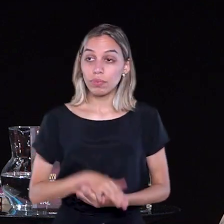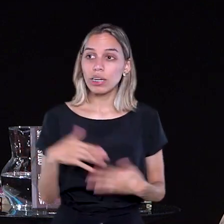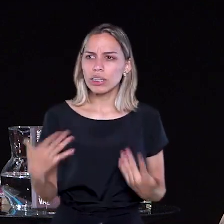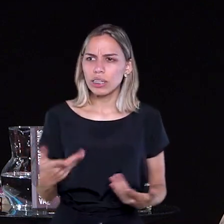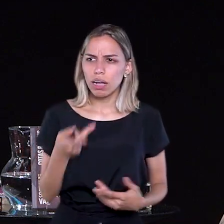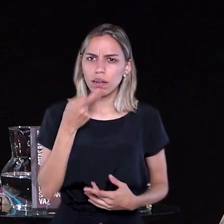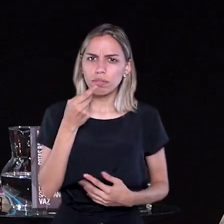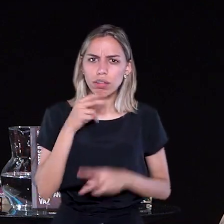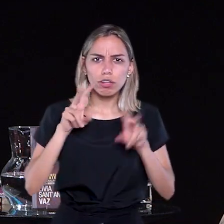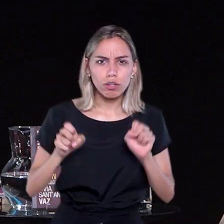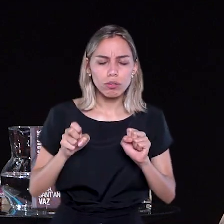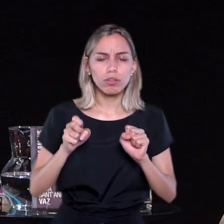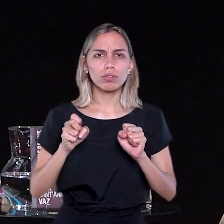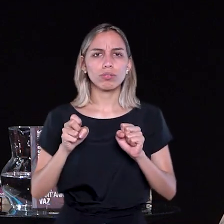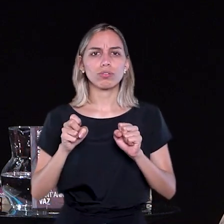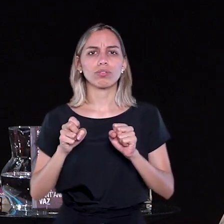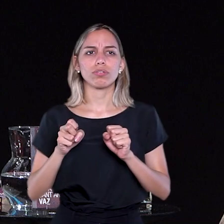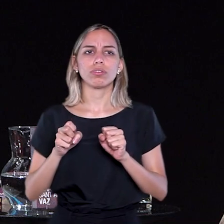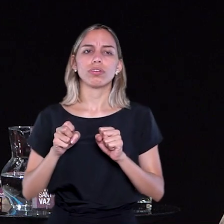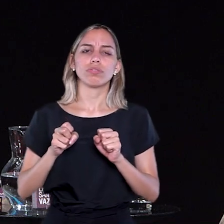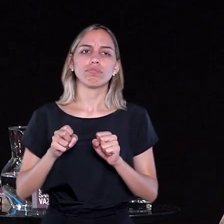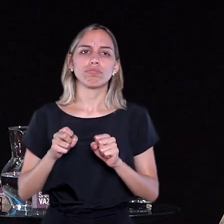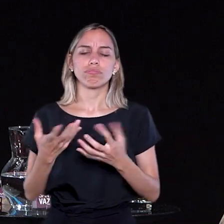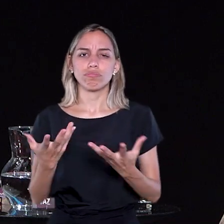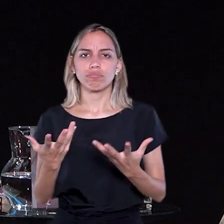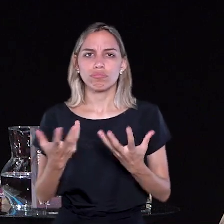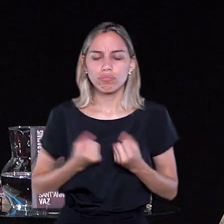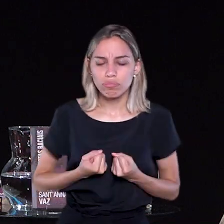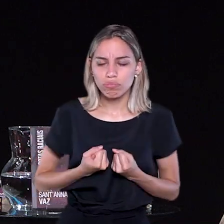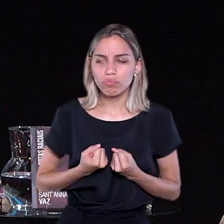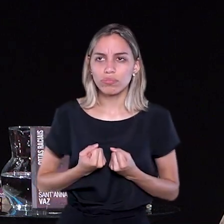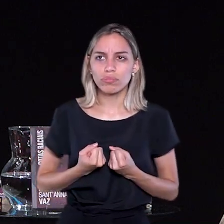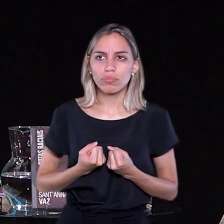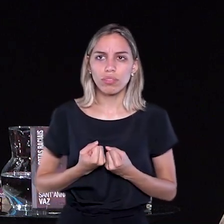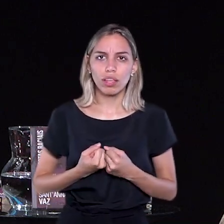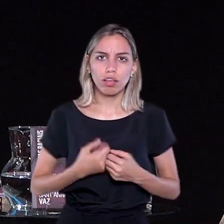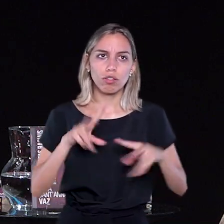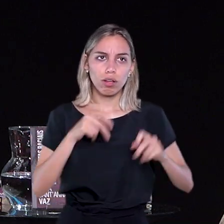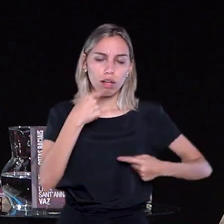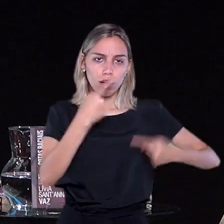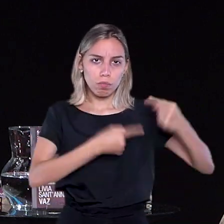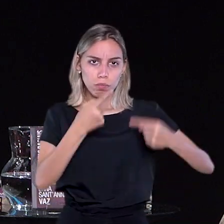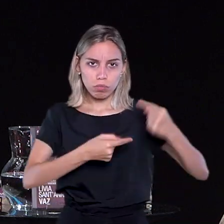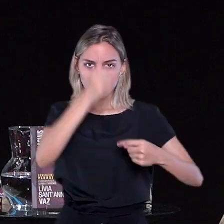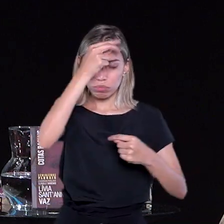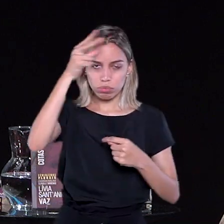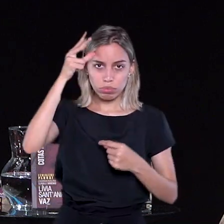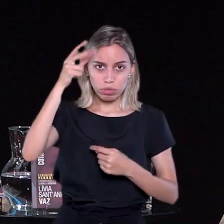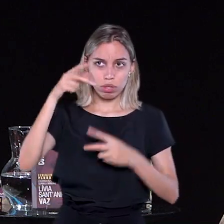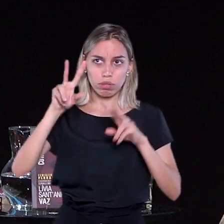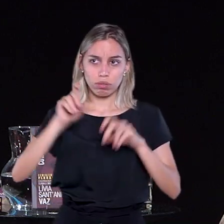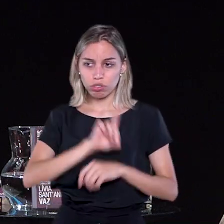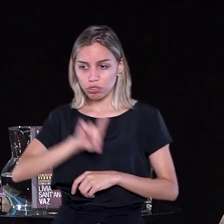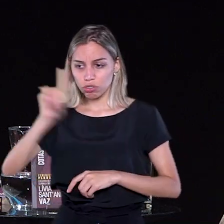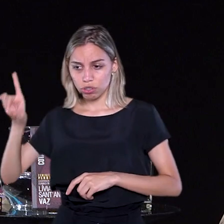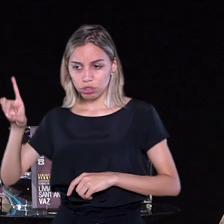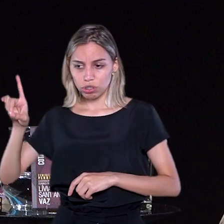contra a Bolsa Família, essas políticas de transmissão de renda, de transferência de renda. Né?